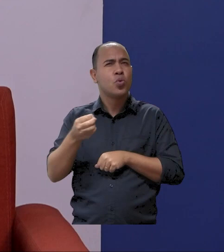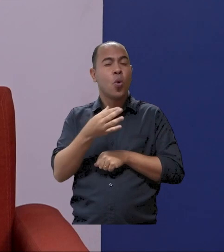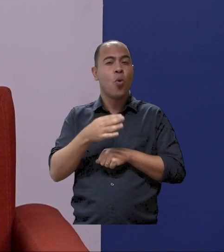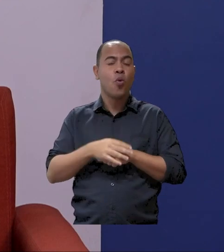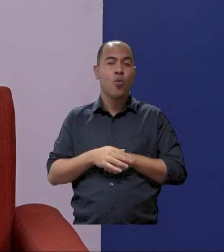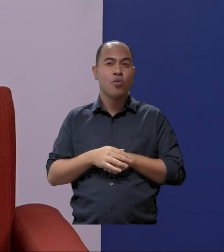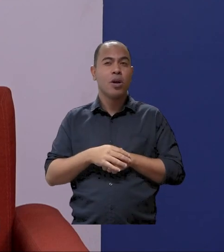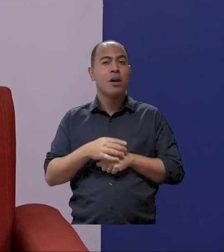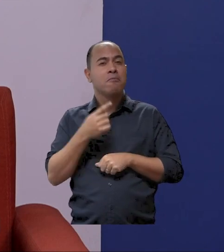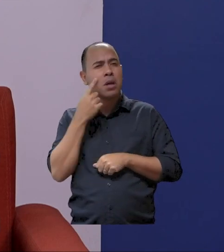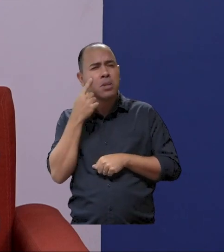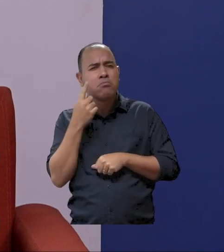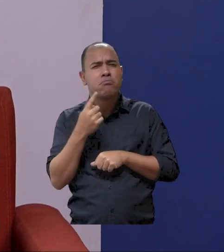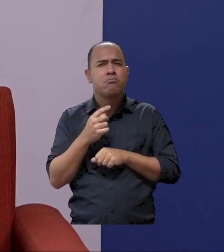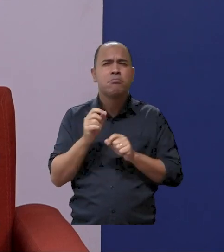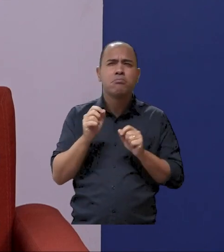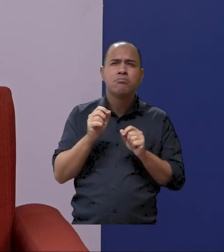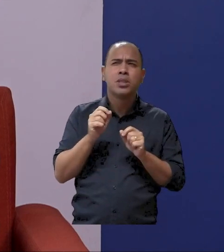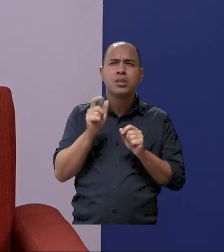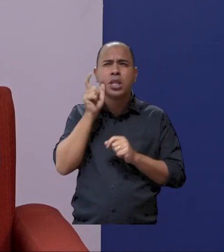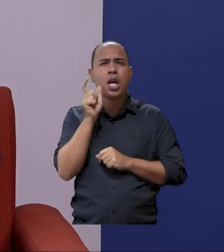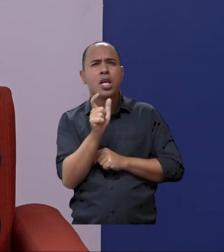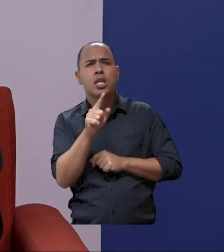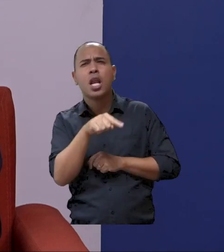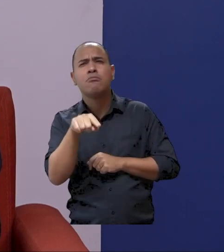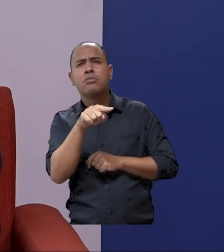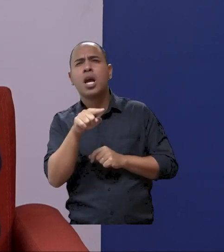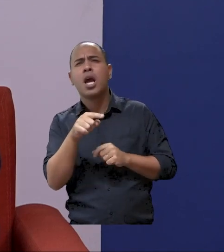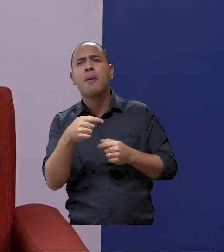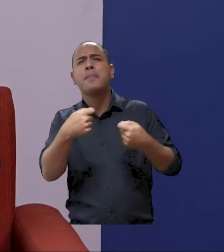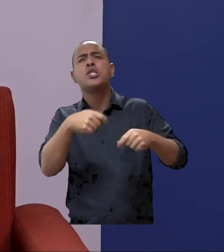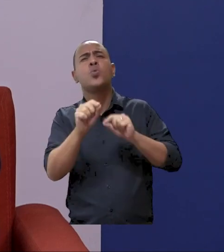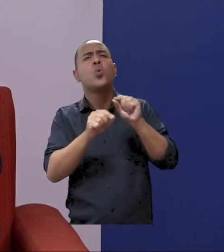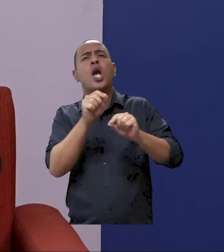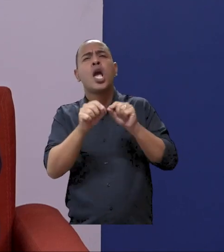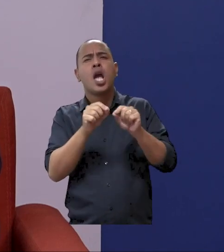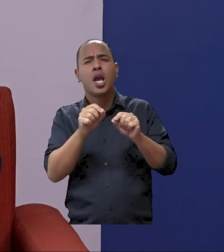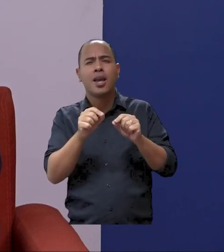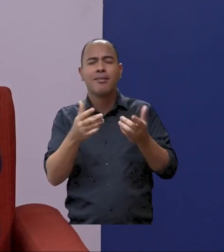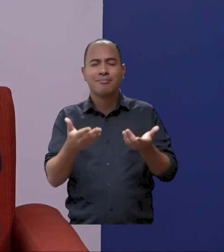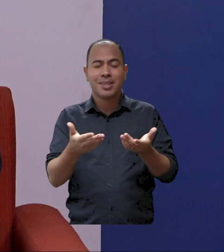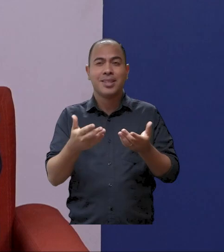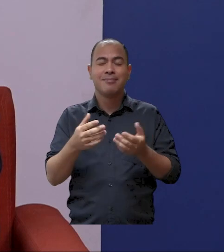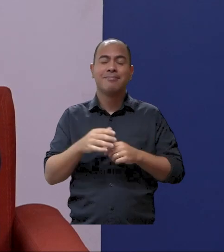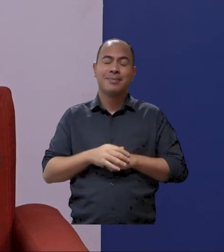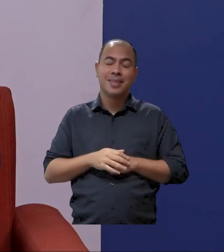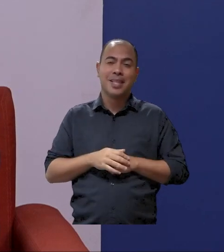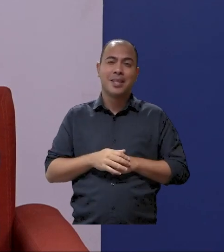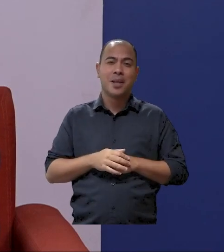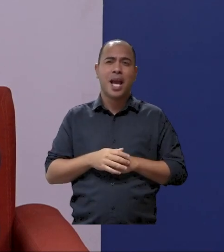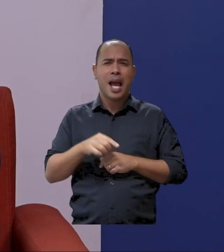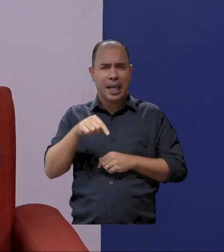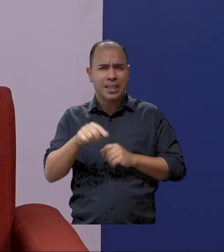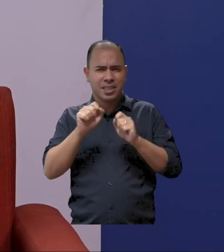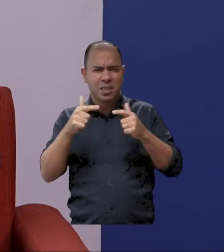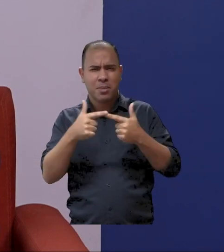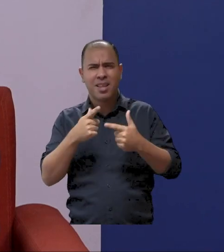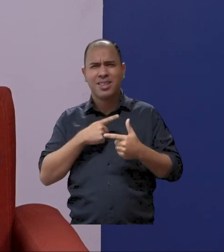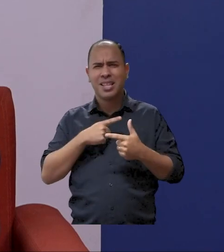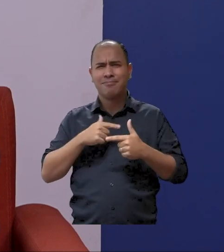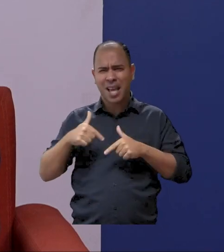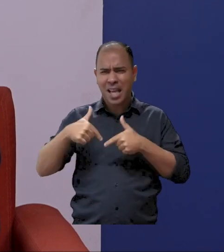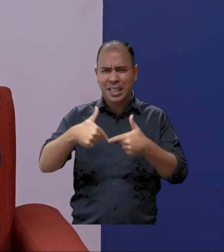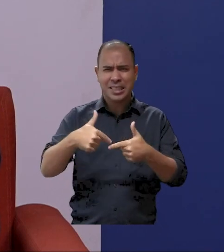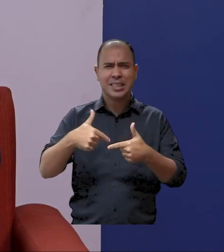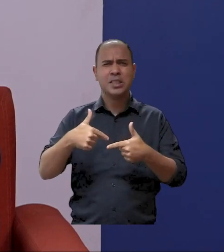são ofertados aqui, né, até em cima da demanda que há, não é, e da complexidade que é da atividade legislativa. Não é? Então, a gente